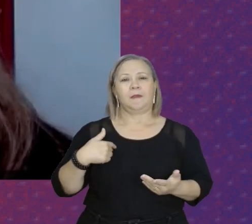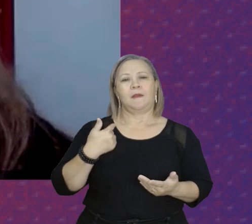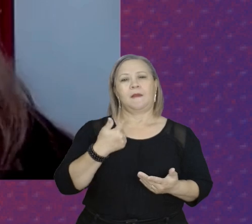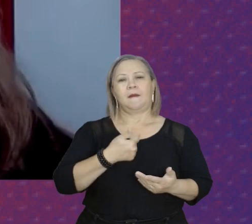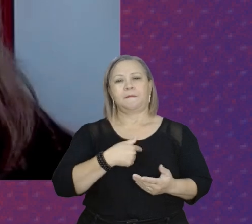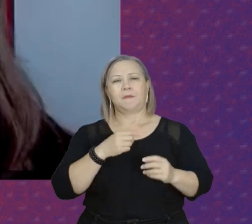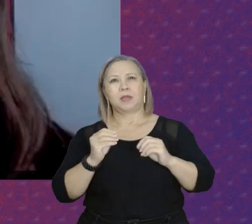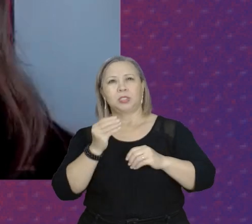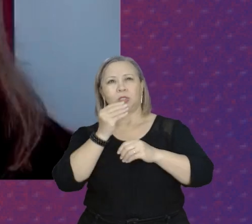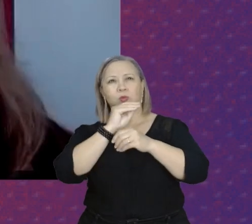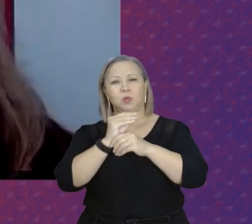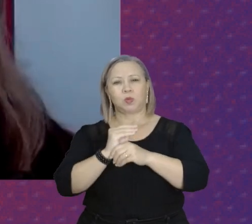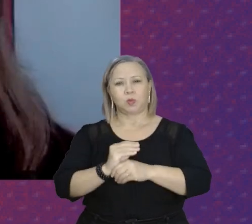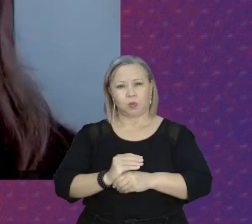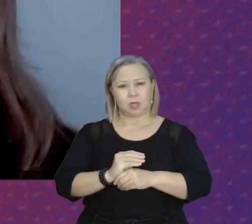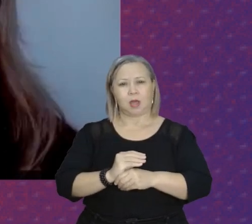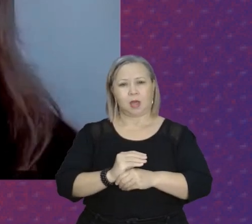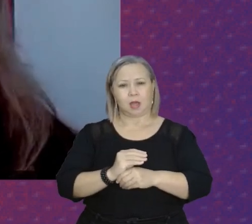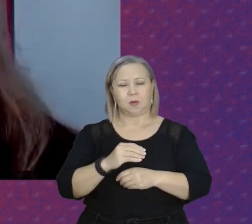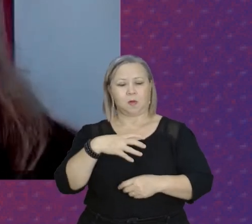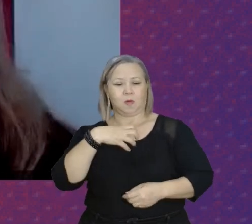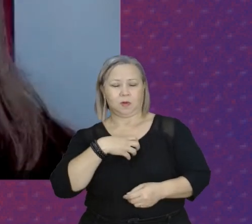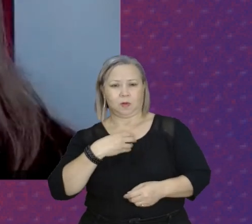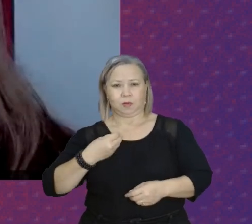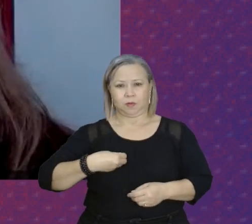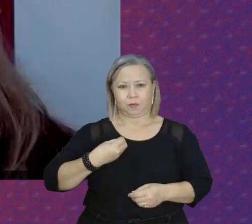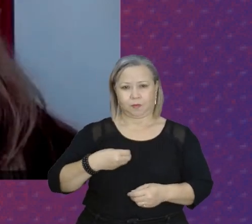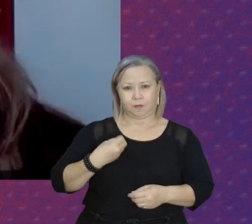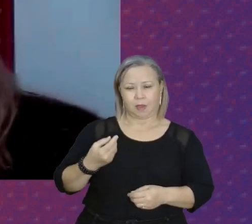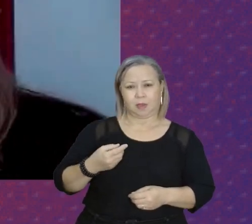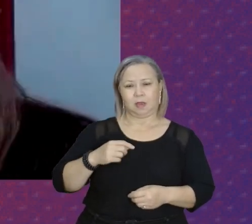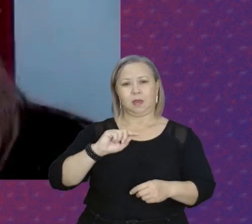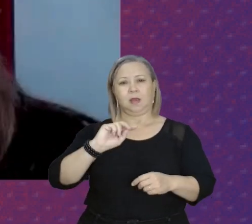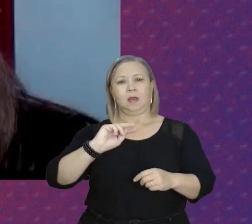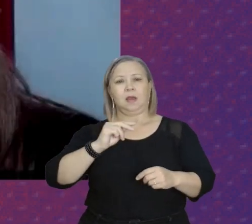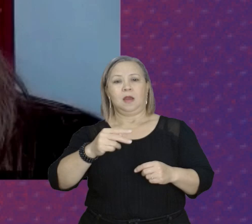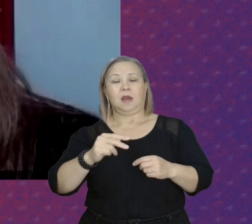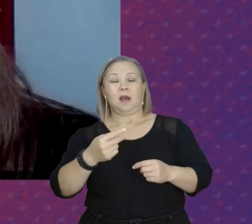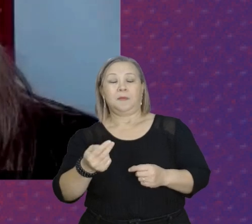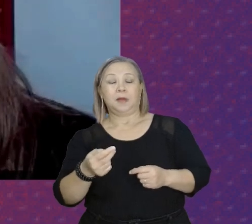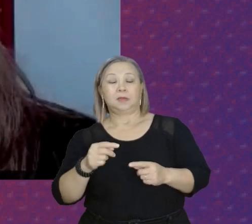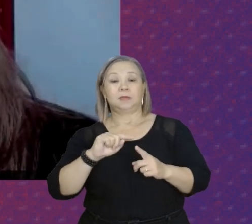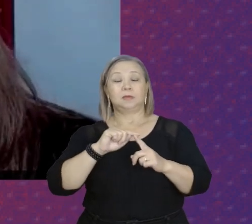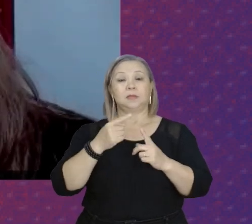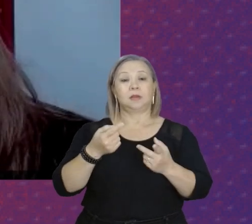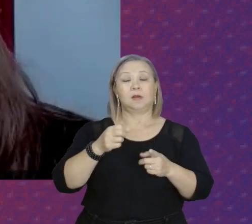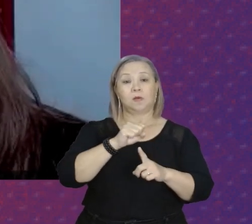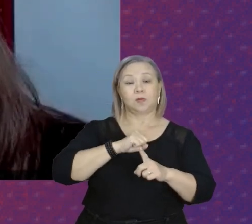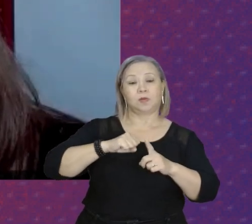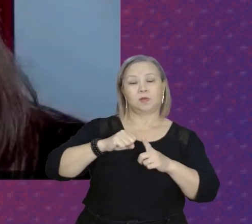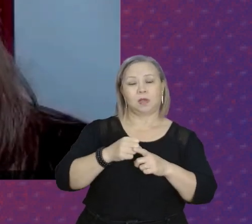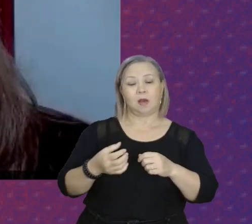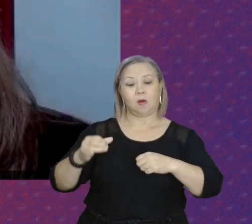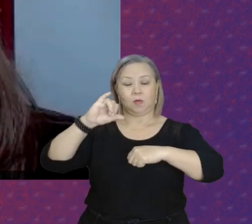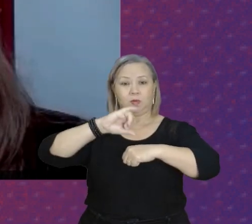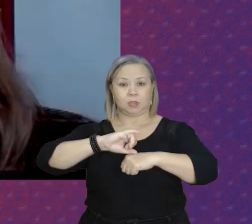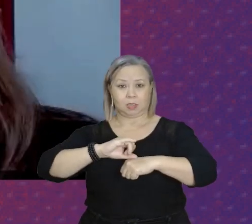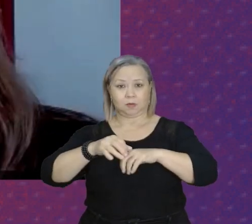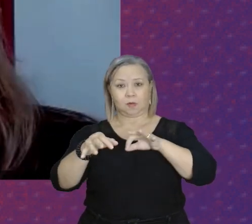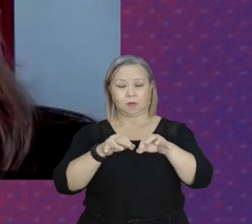o cuidado e a produção do viver, a reprodução social no centro da preocupação da organização da política